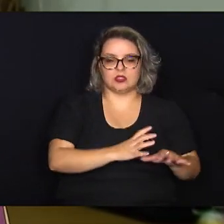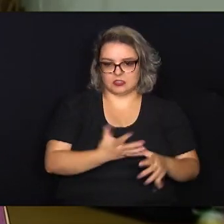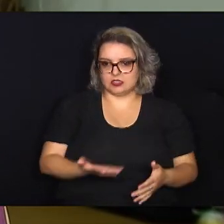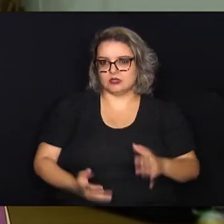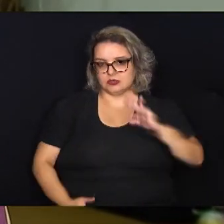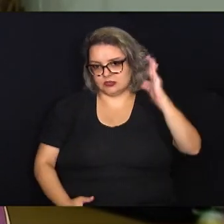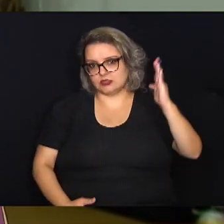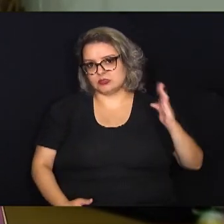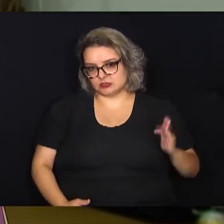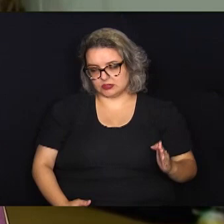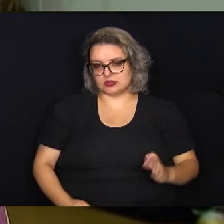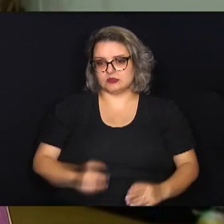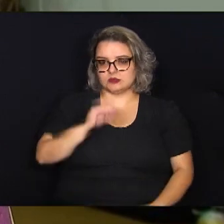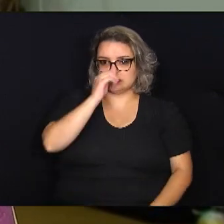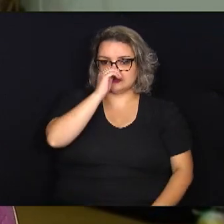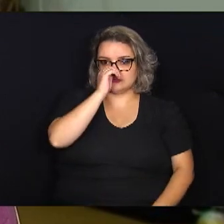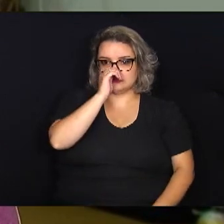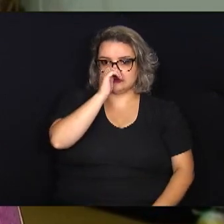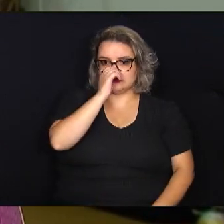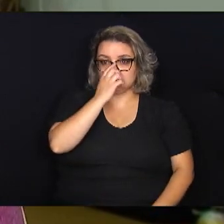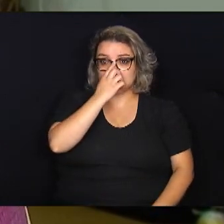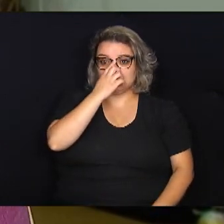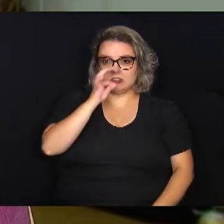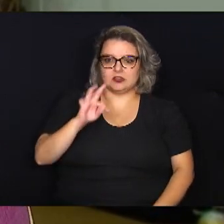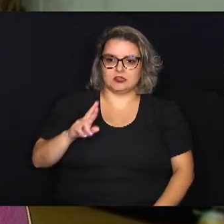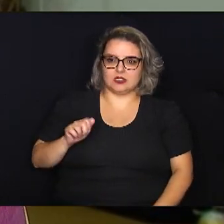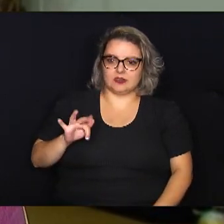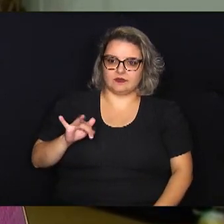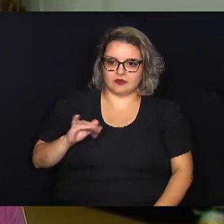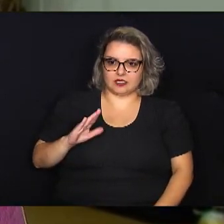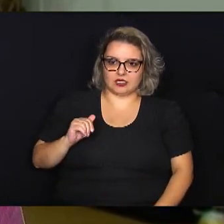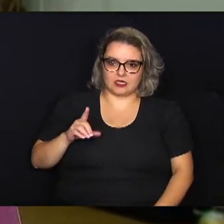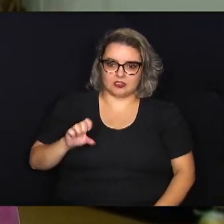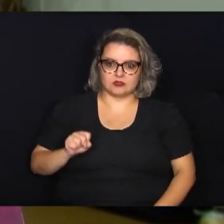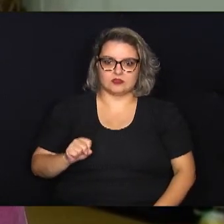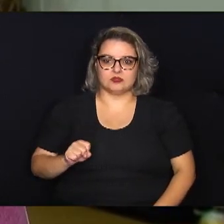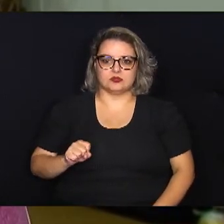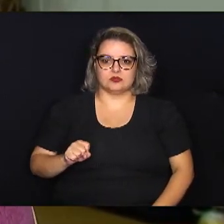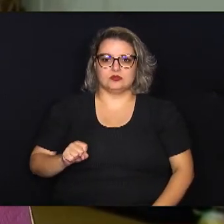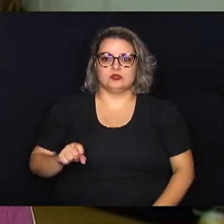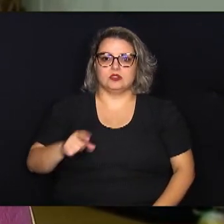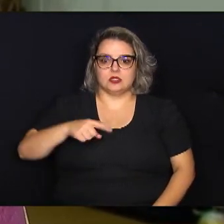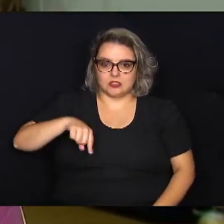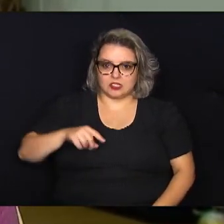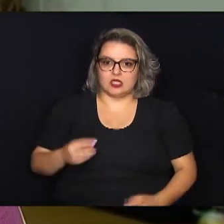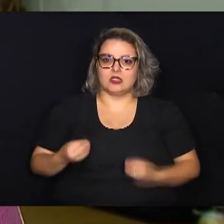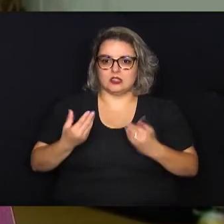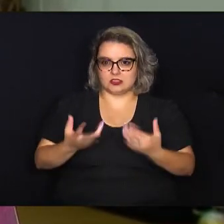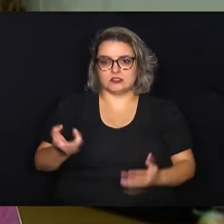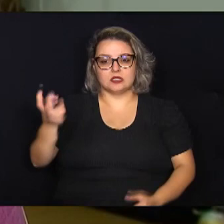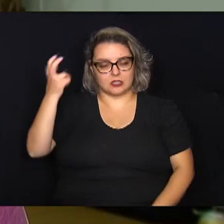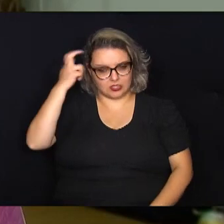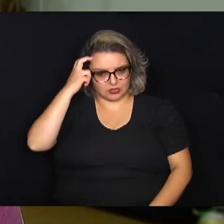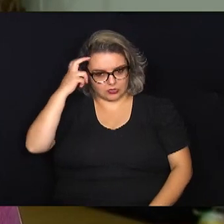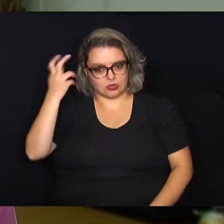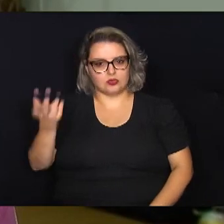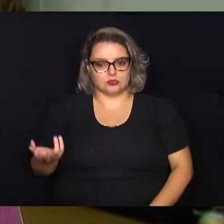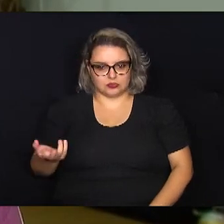e traficados aqui para o Brasil, e eles trouxeram a sua cultura, né? O nosso